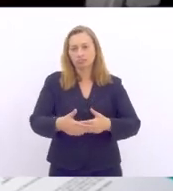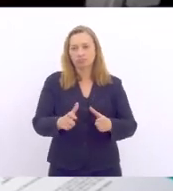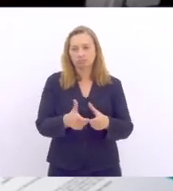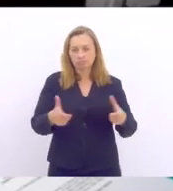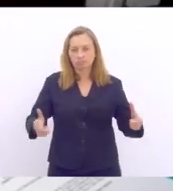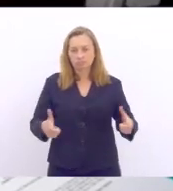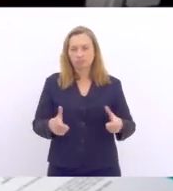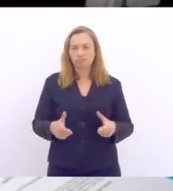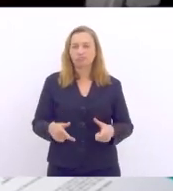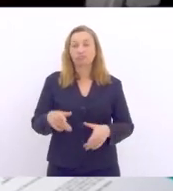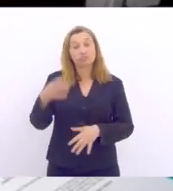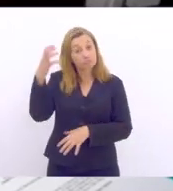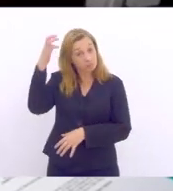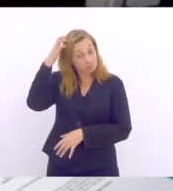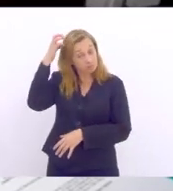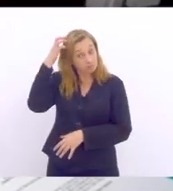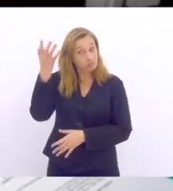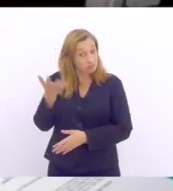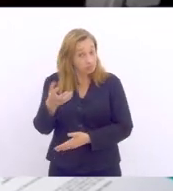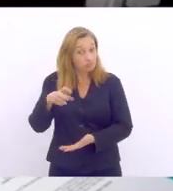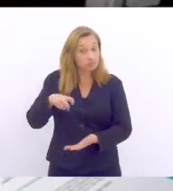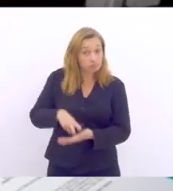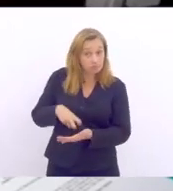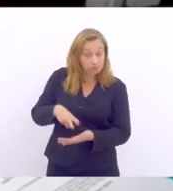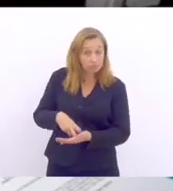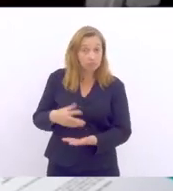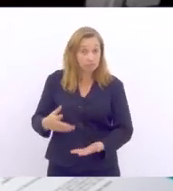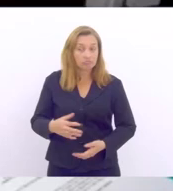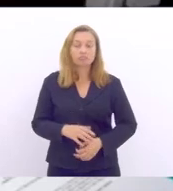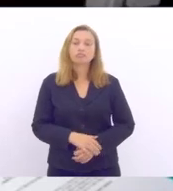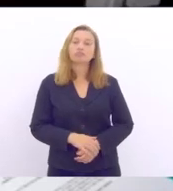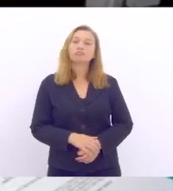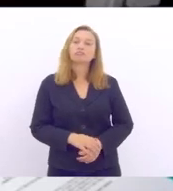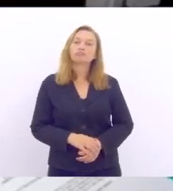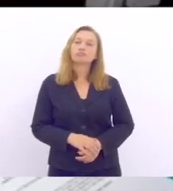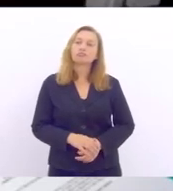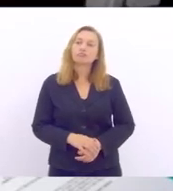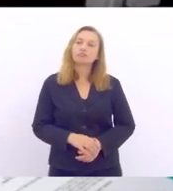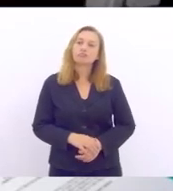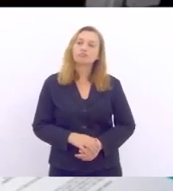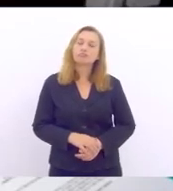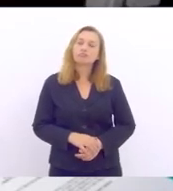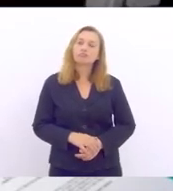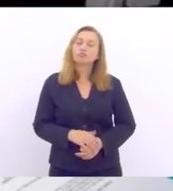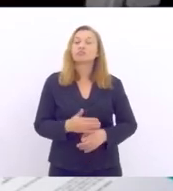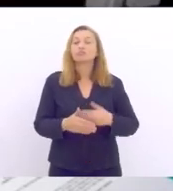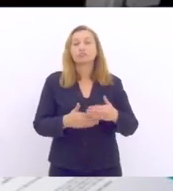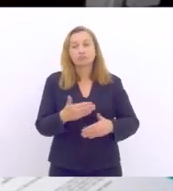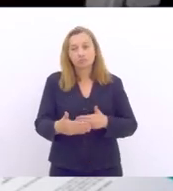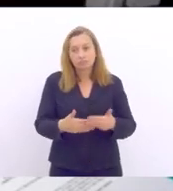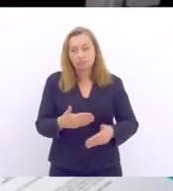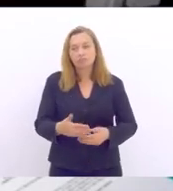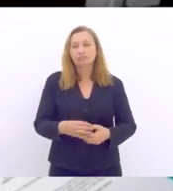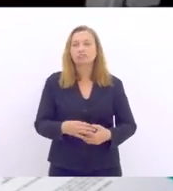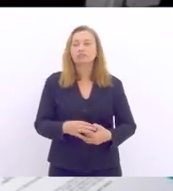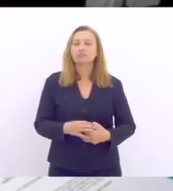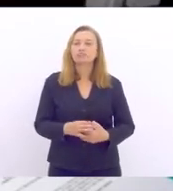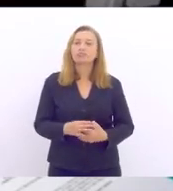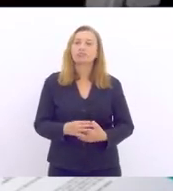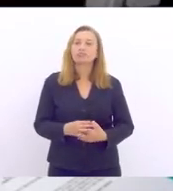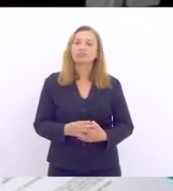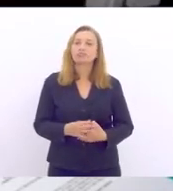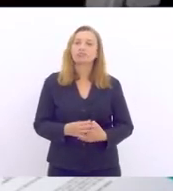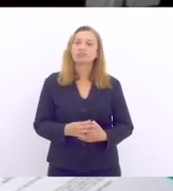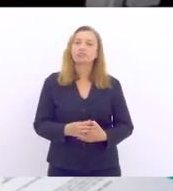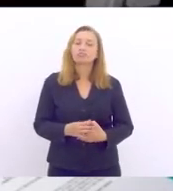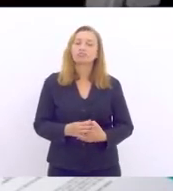penal, de um Estado de caráter punitivista, enfim, de um processo que foi, digamos assim, gerando uma